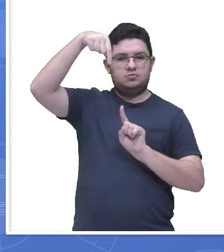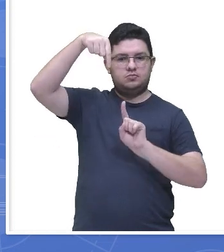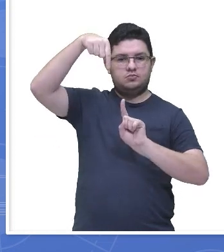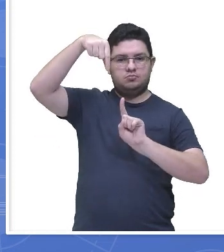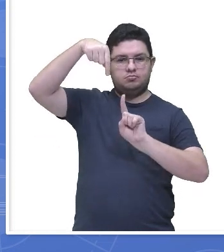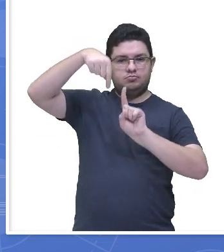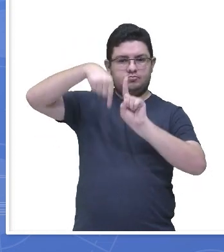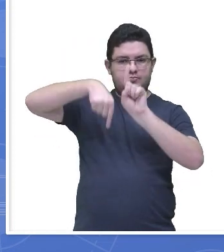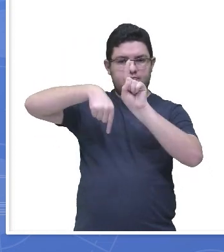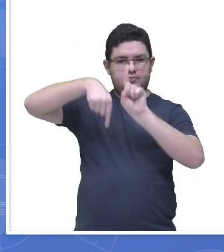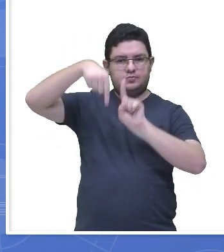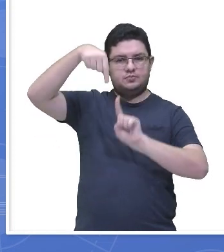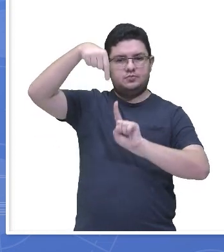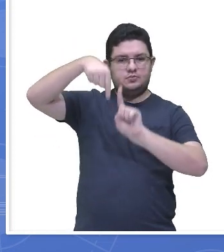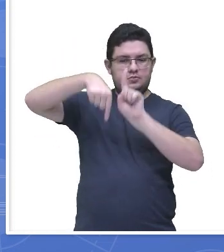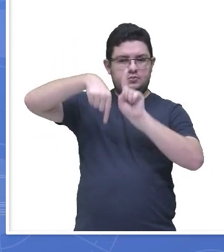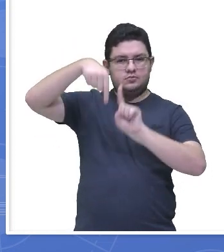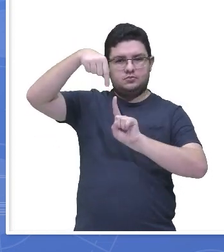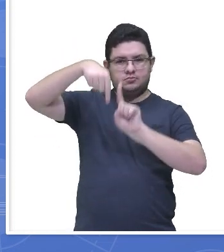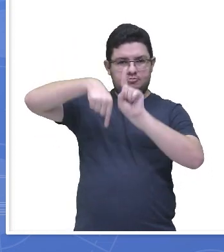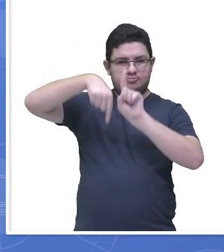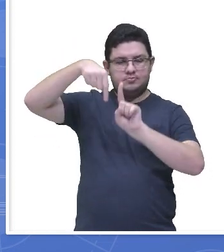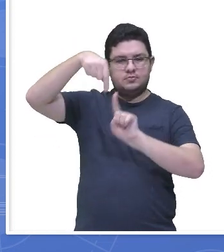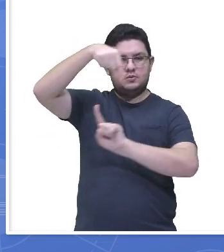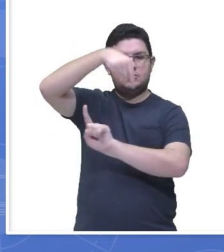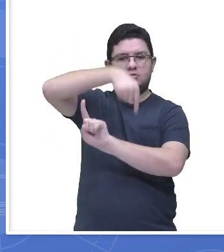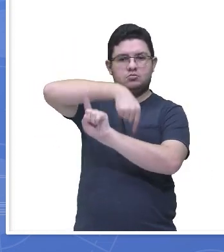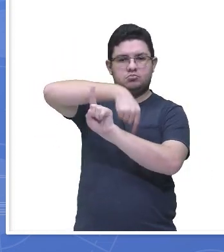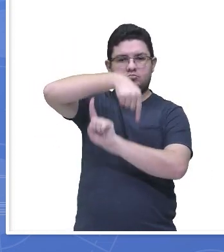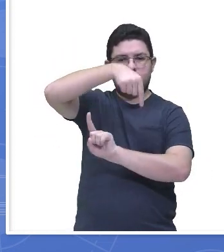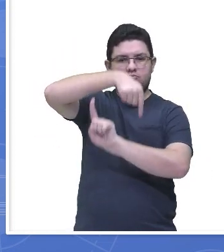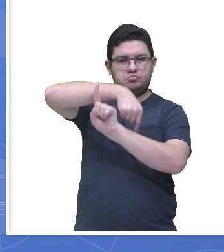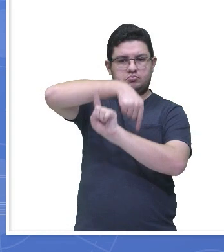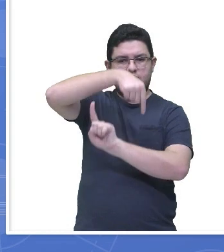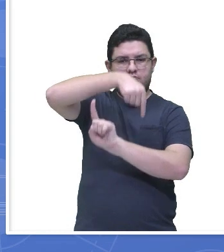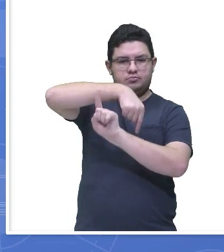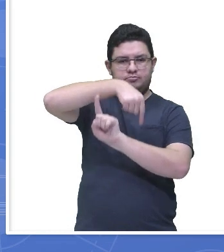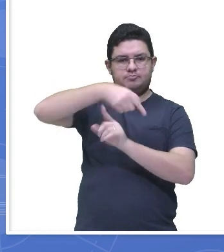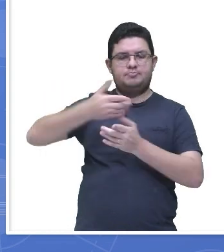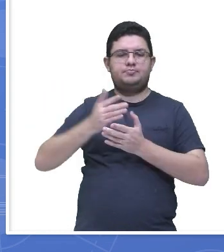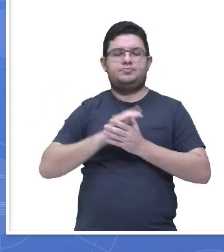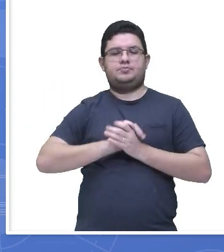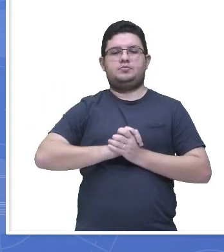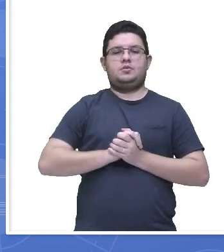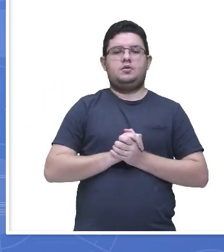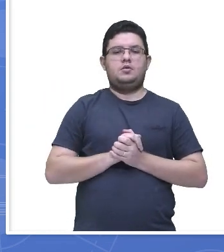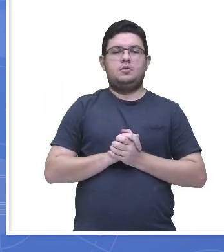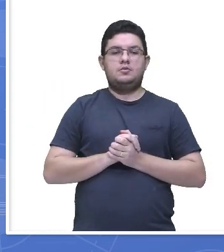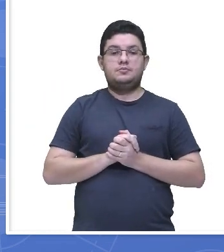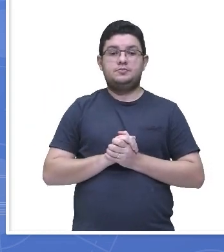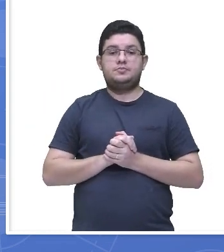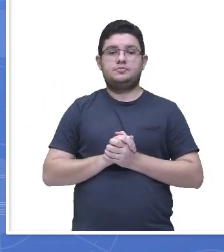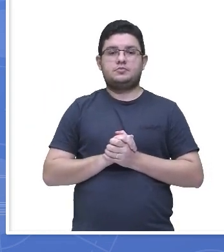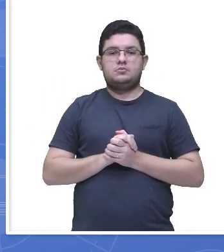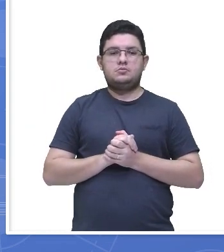do gráfico que tem velocidade positiva para aquele que tem velocidade negativa. Seguindo adiante,